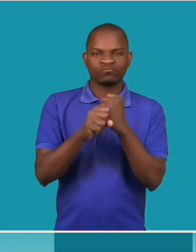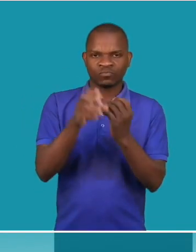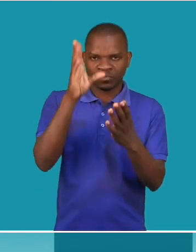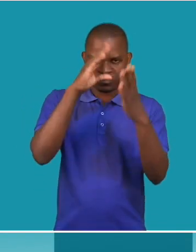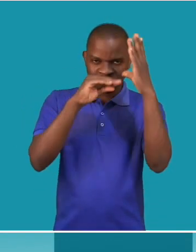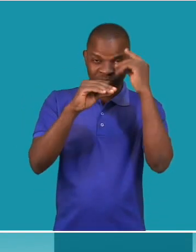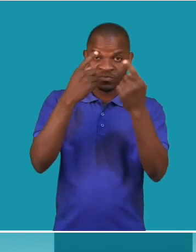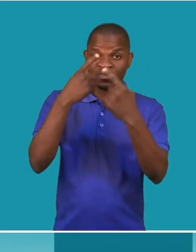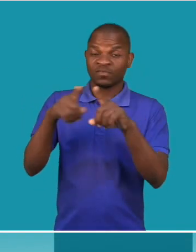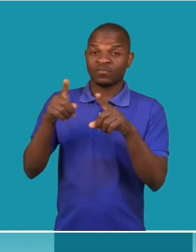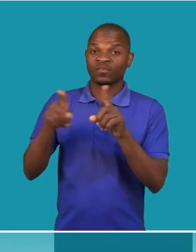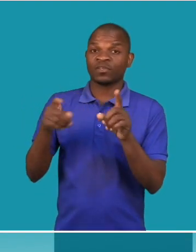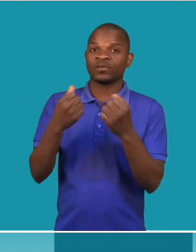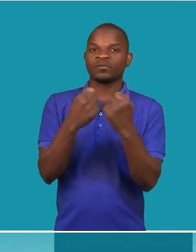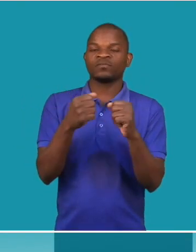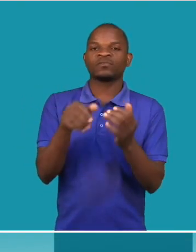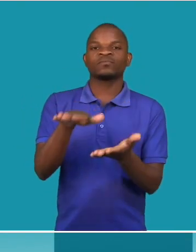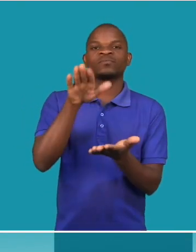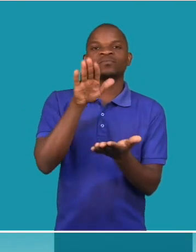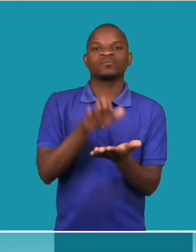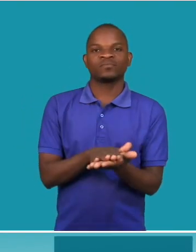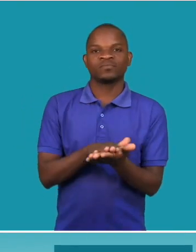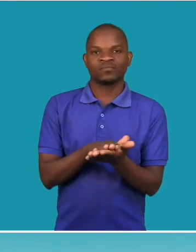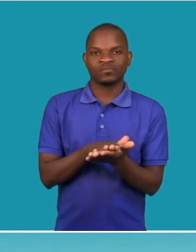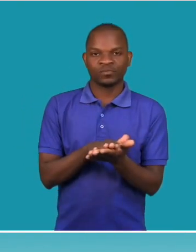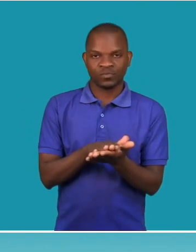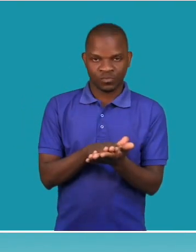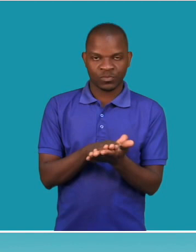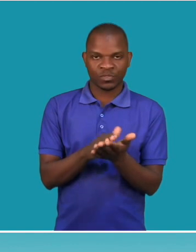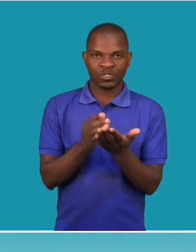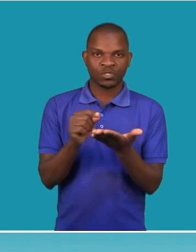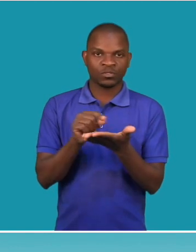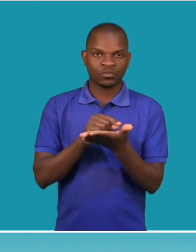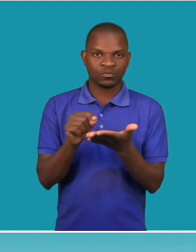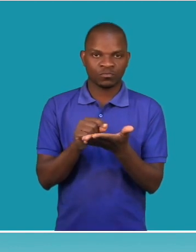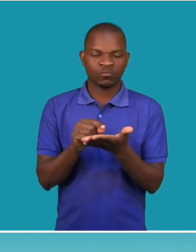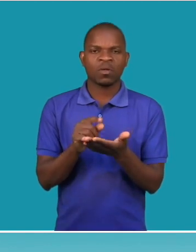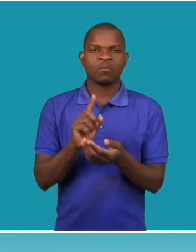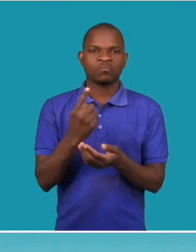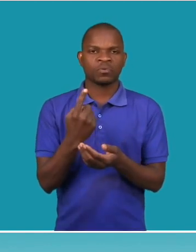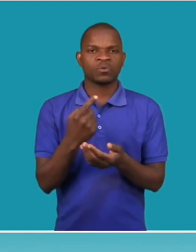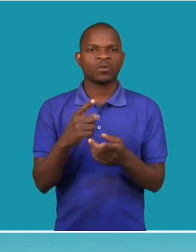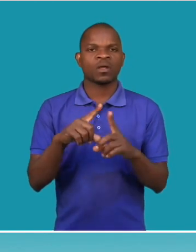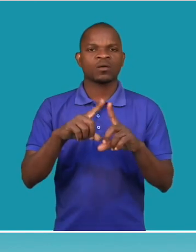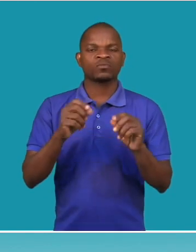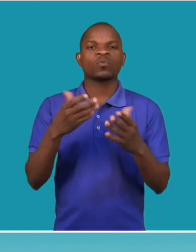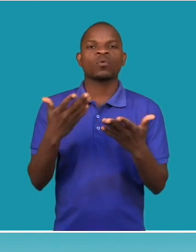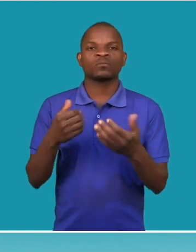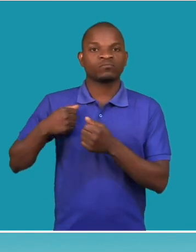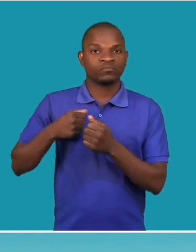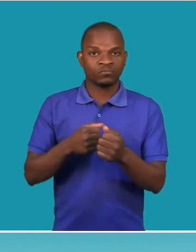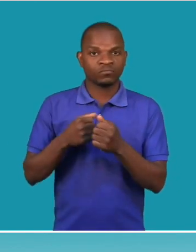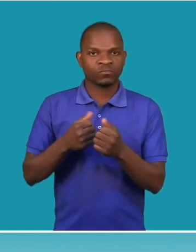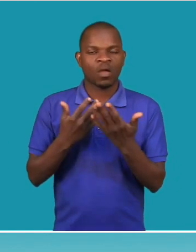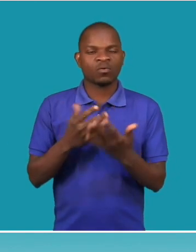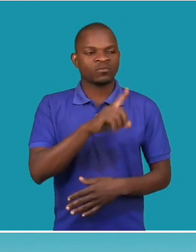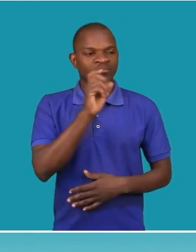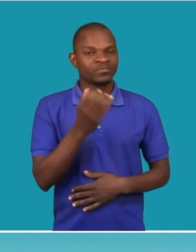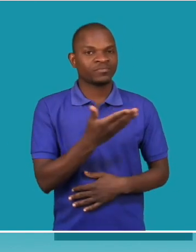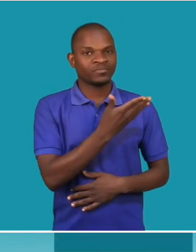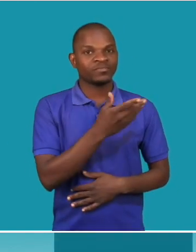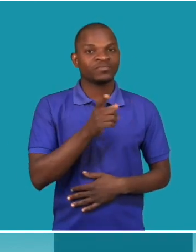naturalmente várias atividades aqui na academia. Uma das atividades é sobre carapitaria. Carolina,